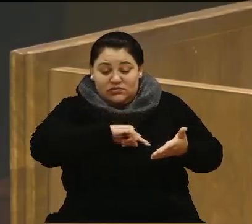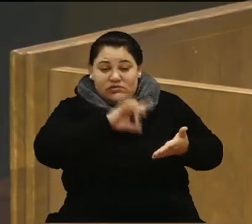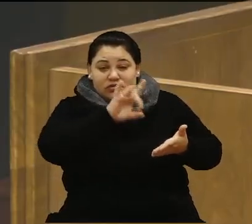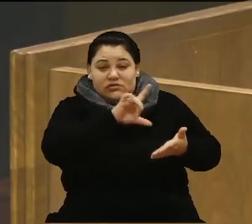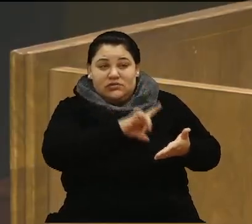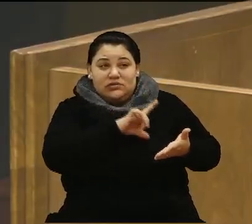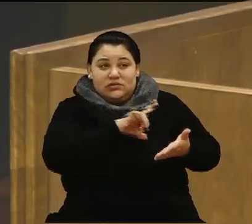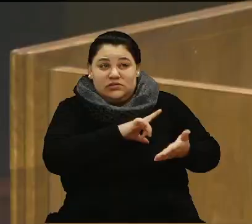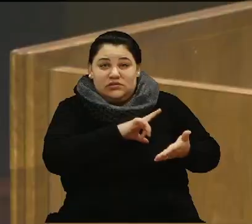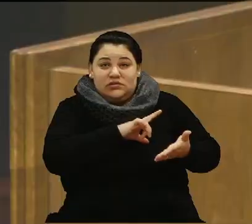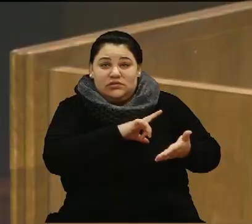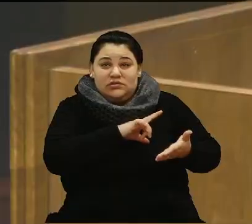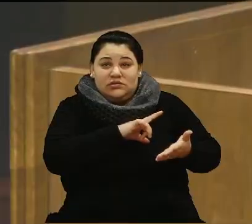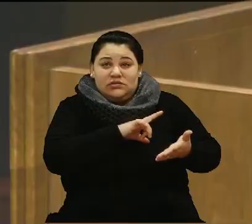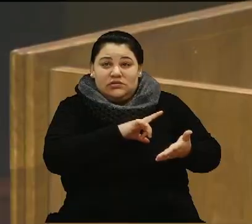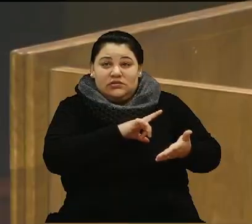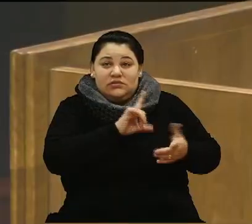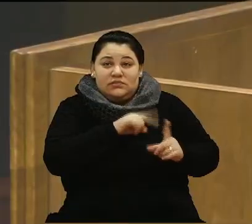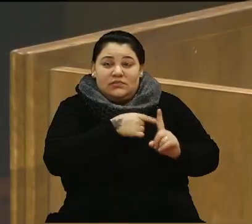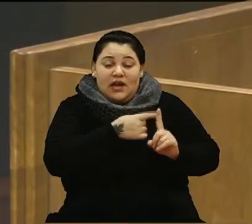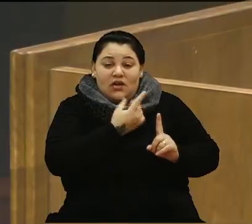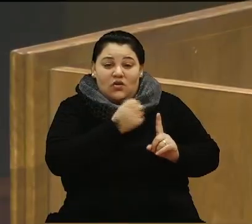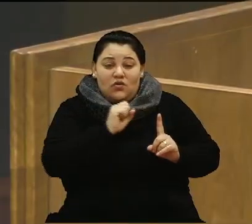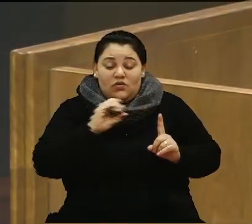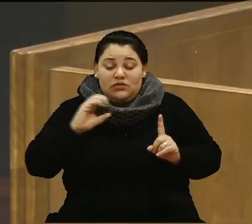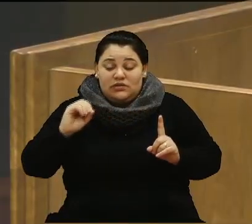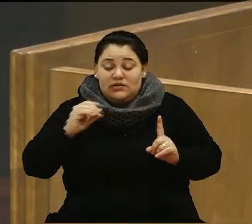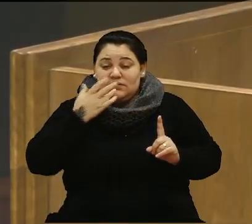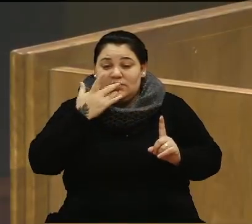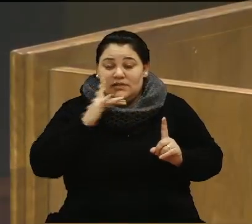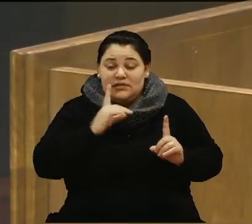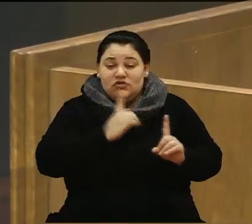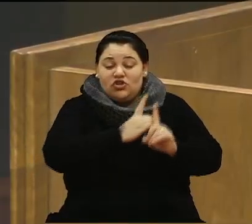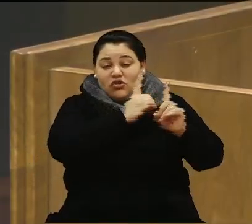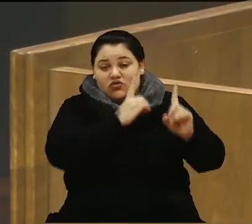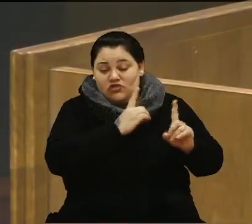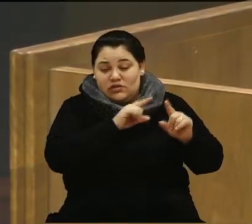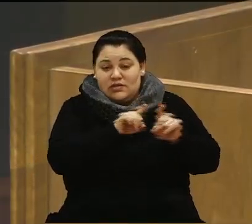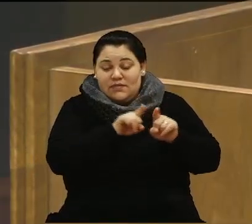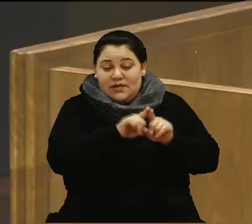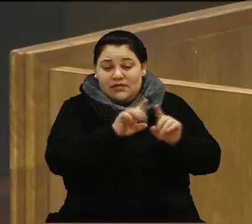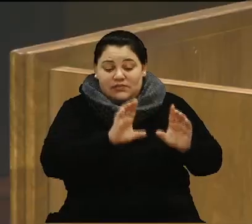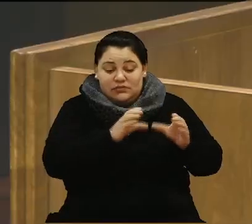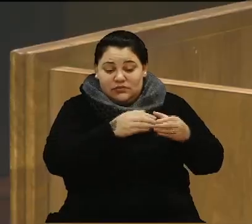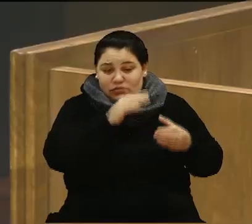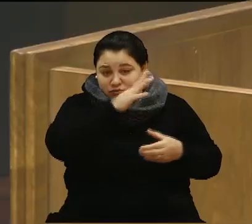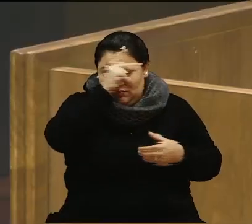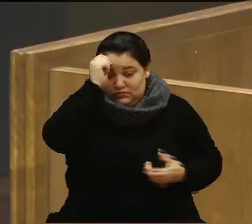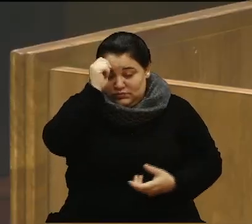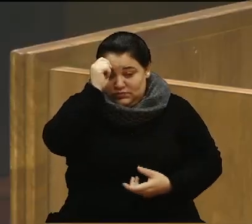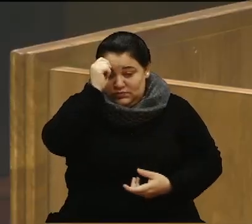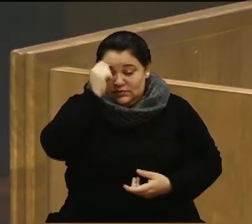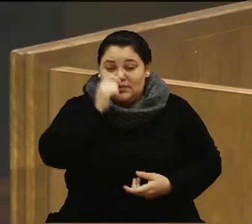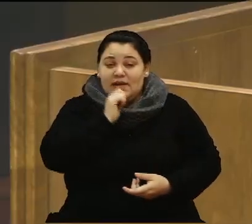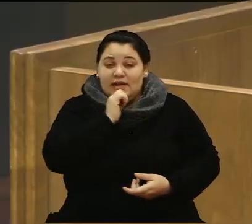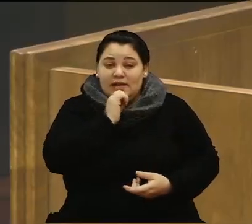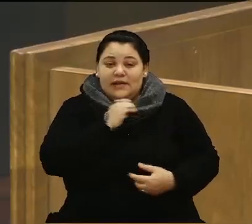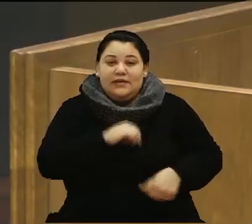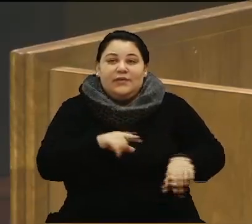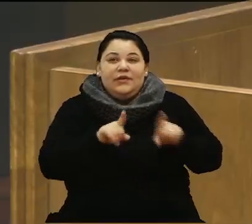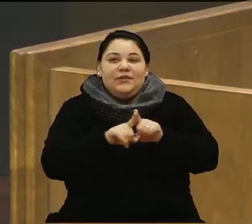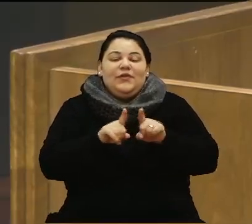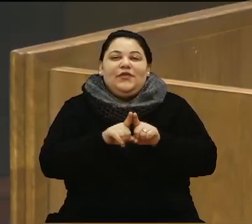100, sendo que temos mais de 800 crianças diagnosticadas aí na rede municipal. Sem falar na